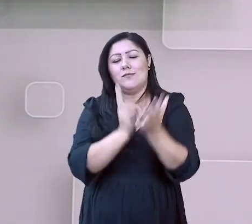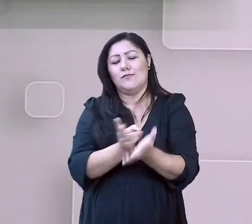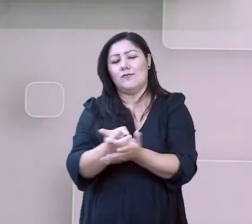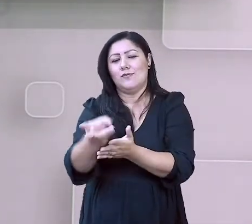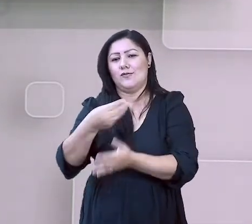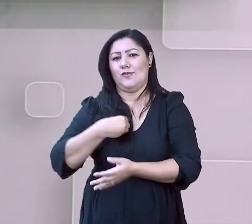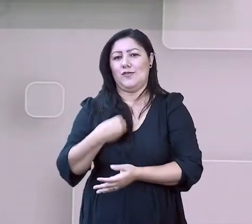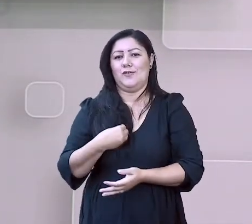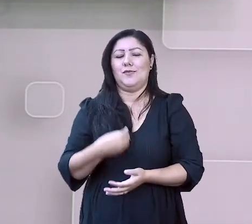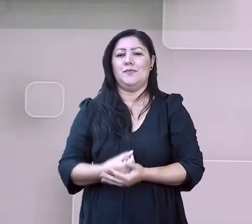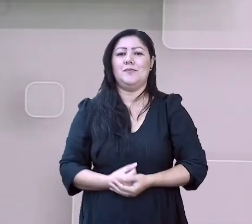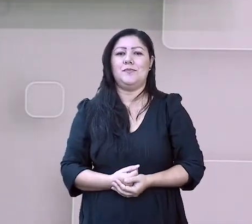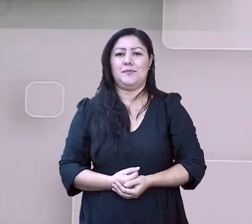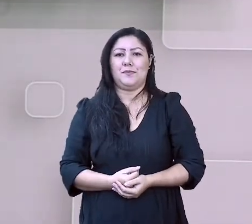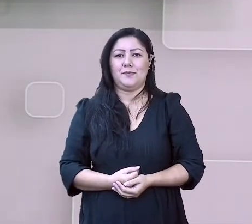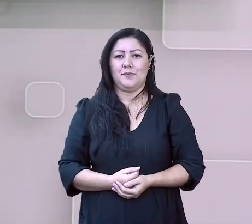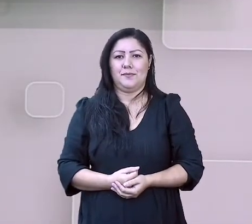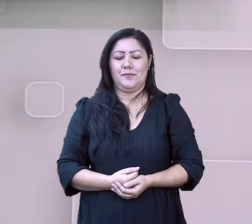de seca.